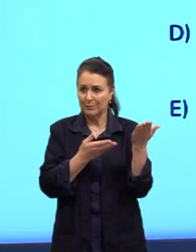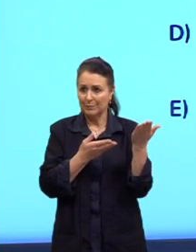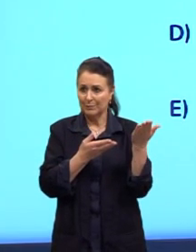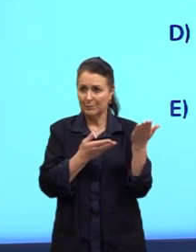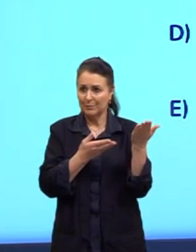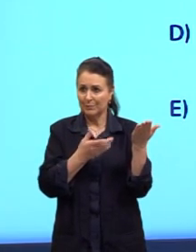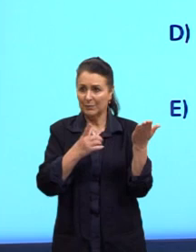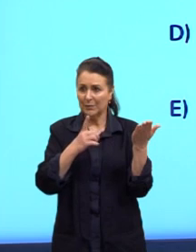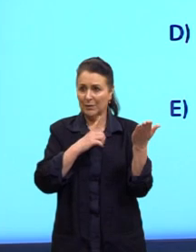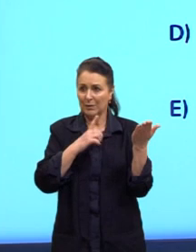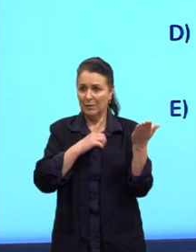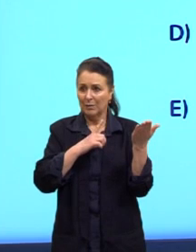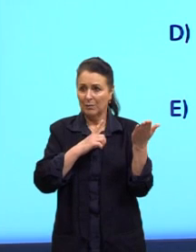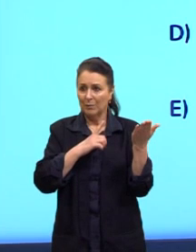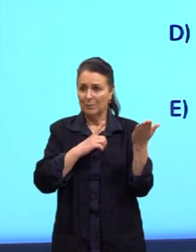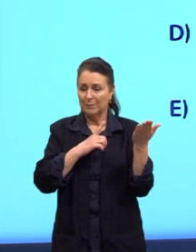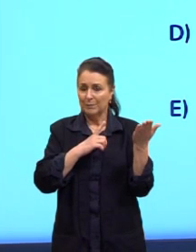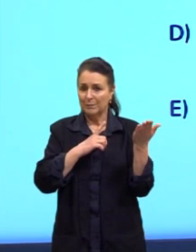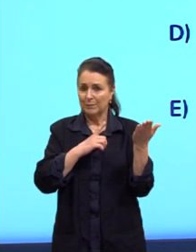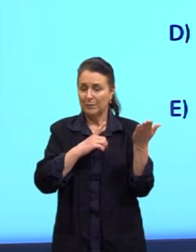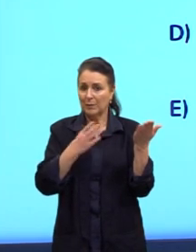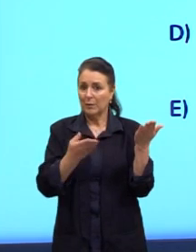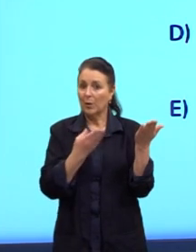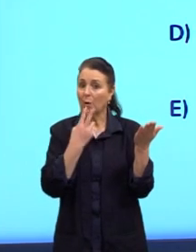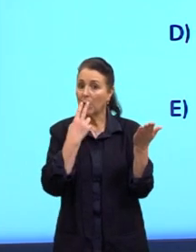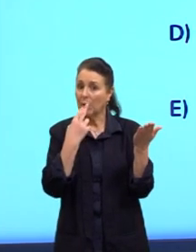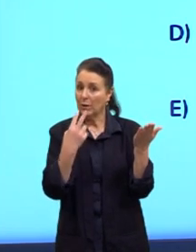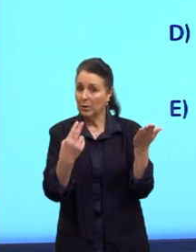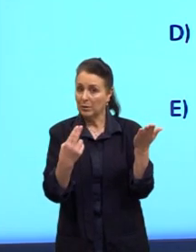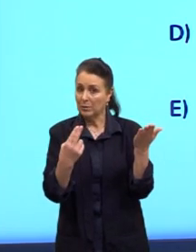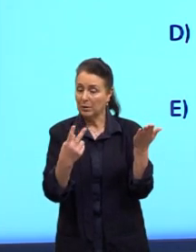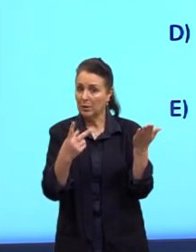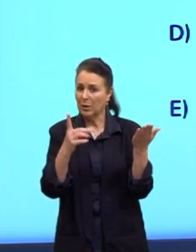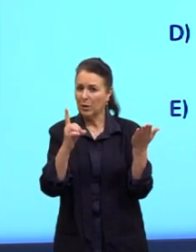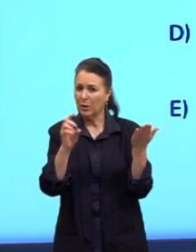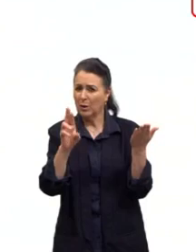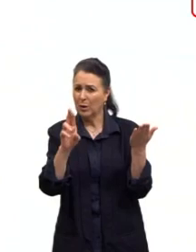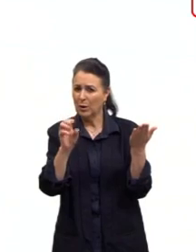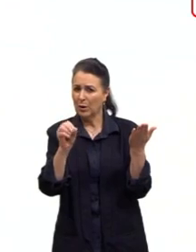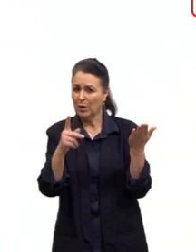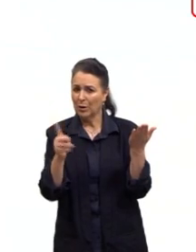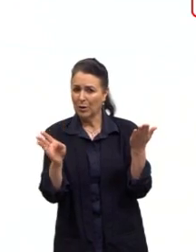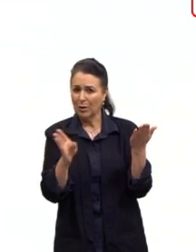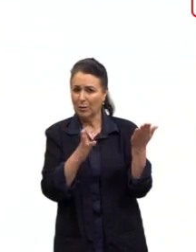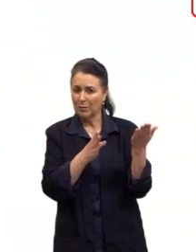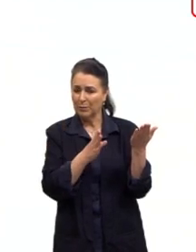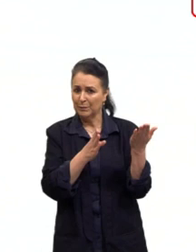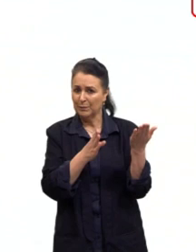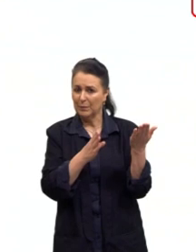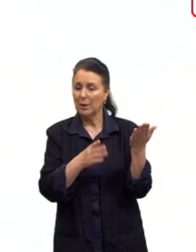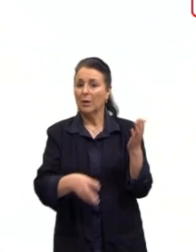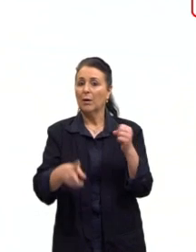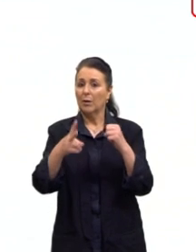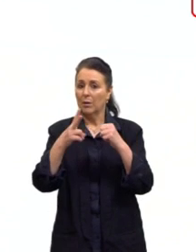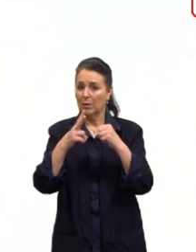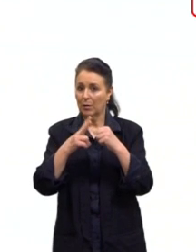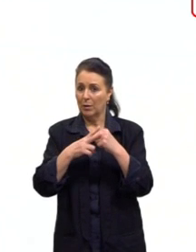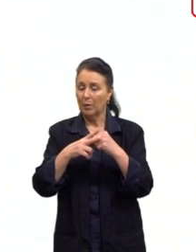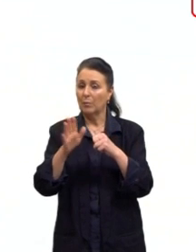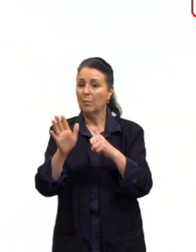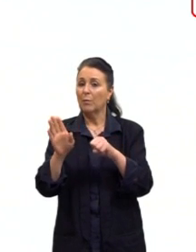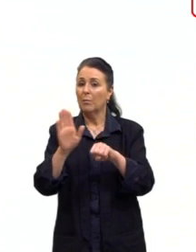E aí ele diz assim a expressão drop by pertence a uma categoria chamada Fresno verbs verbo mais a partícula